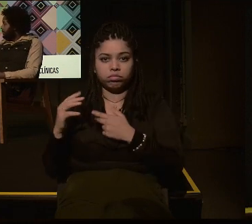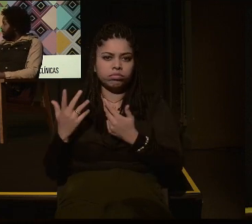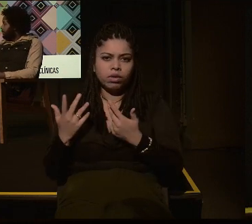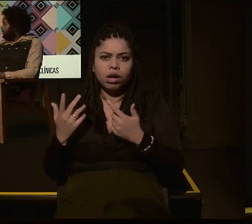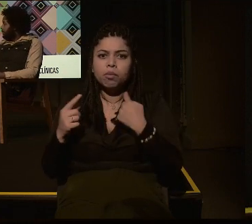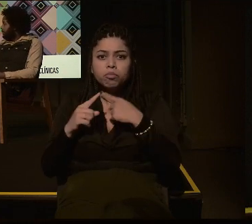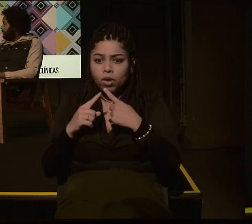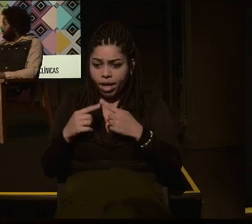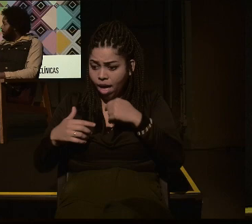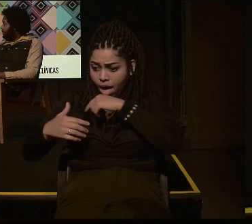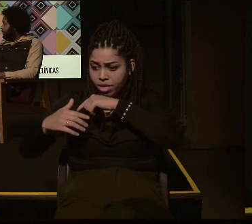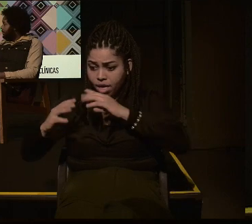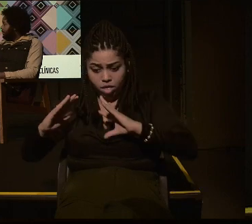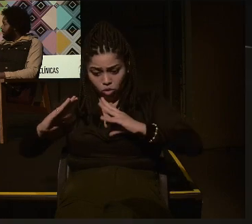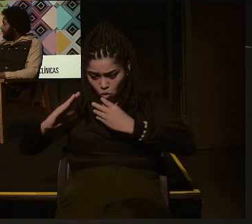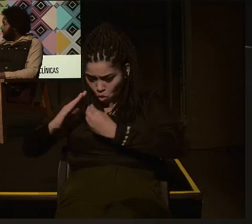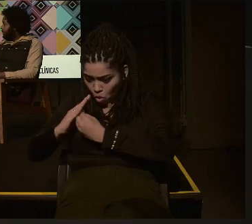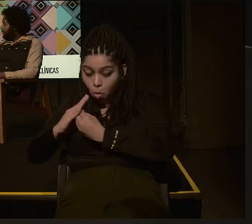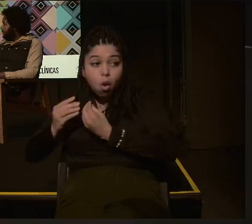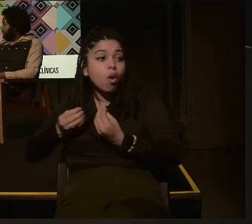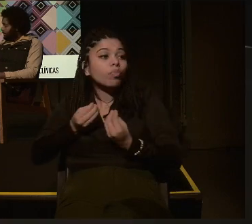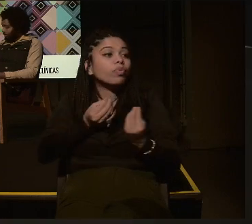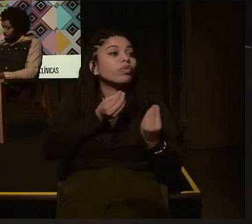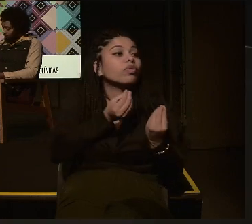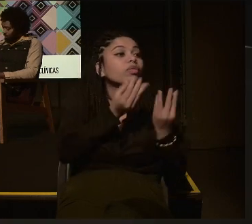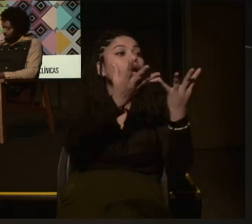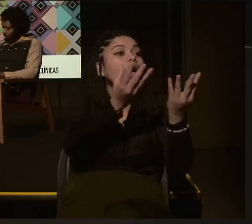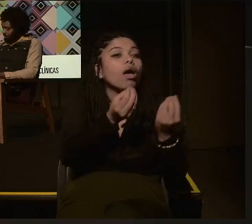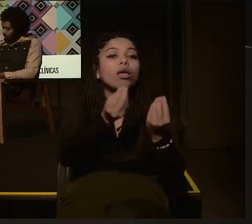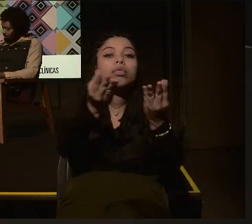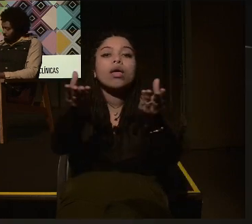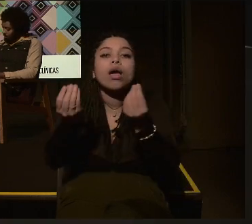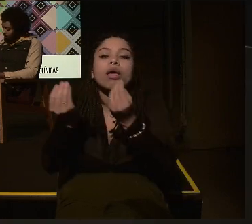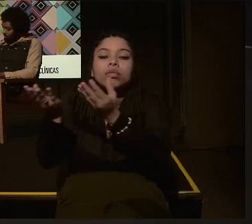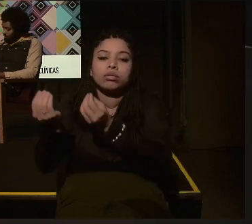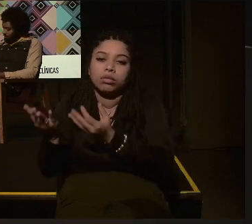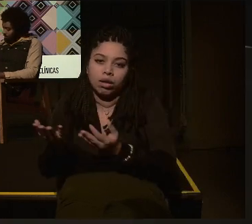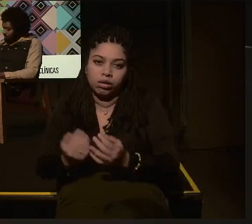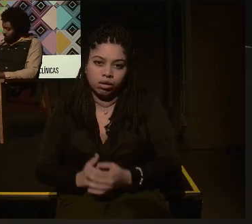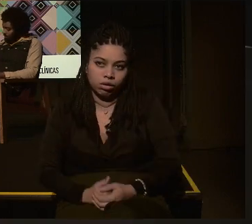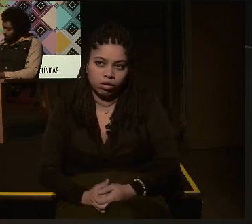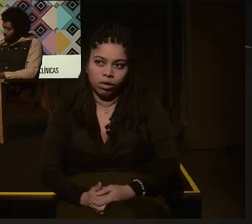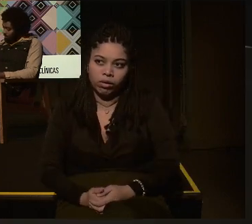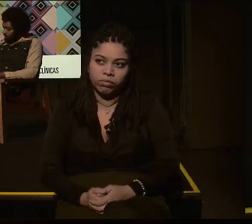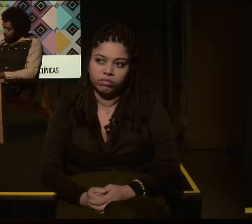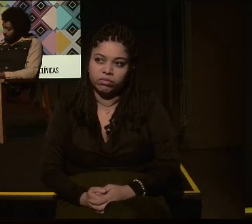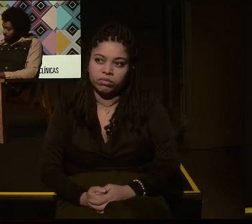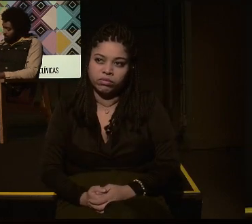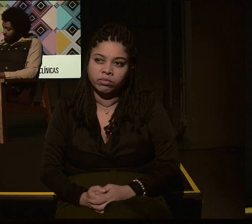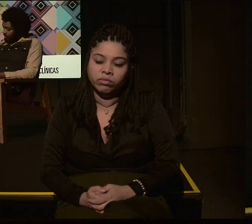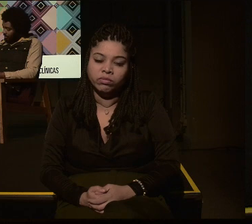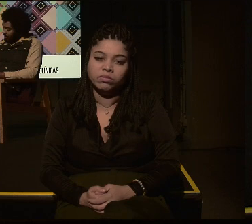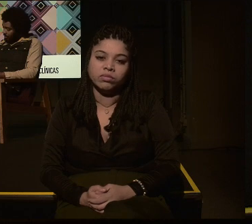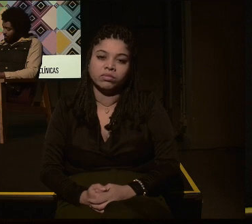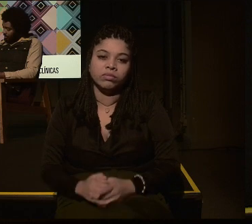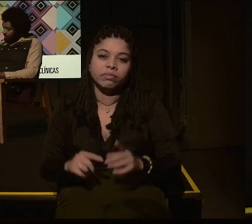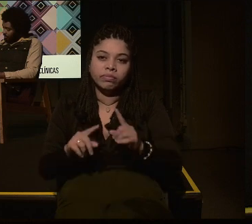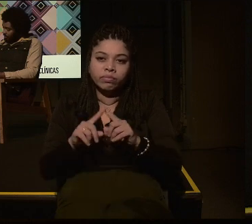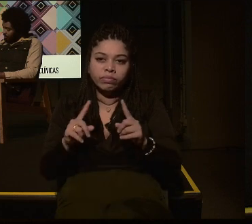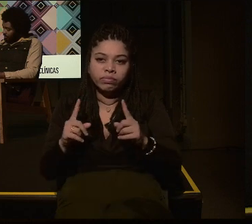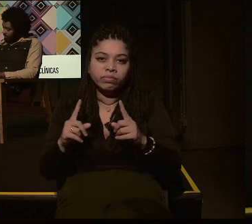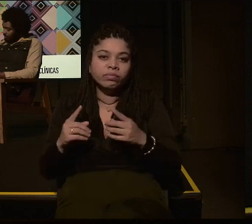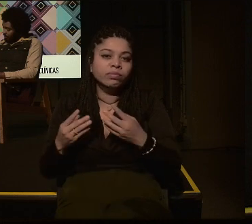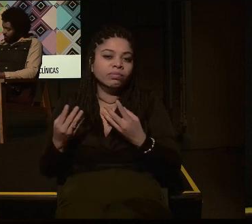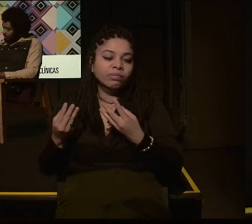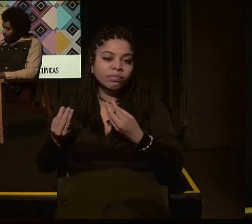para o universal. A questão é que quando ele é ofertado a chave